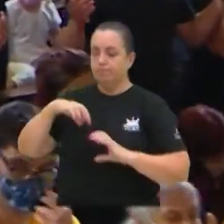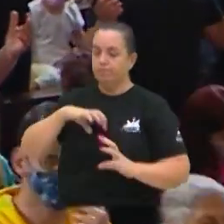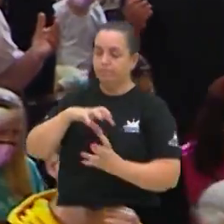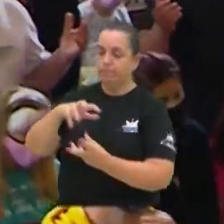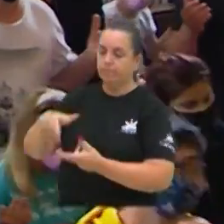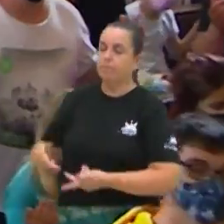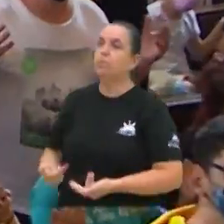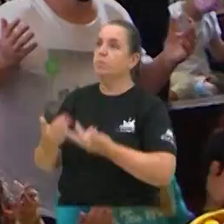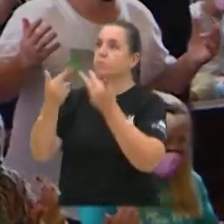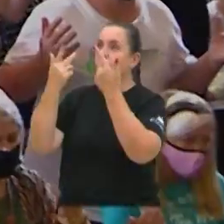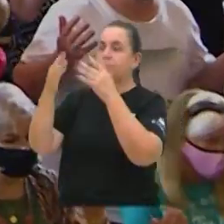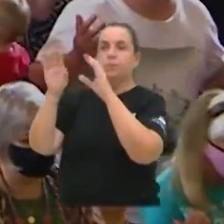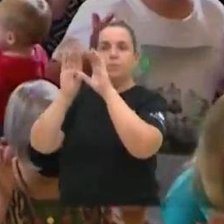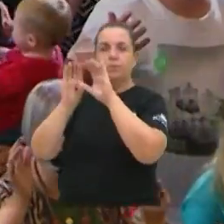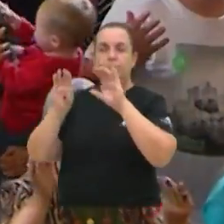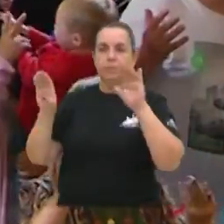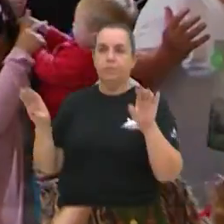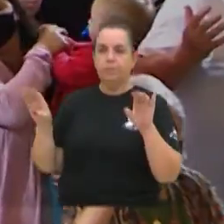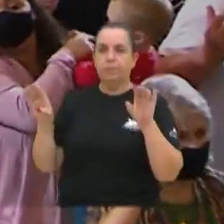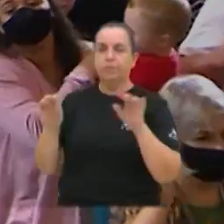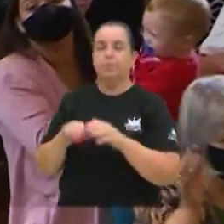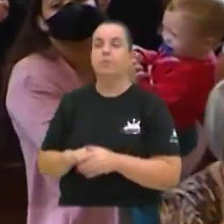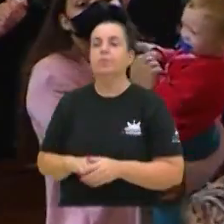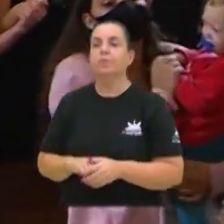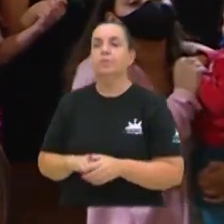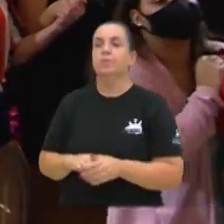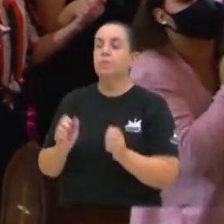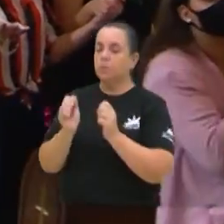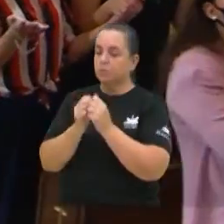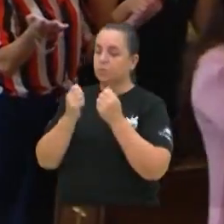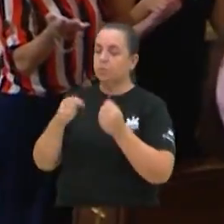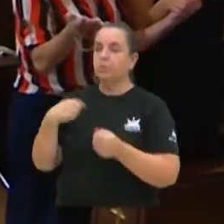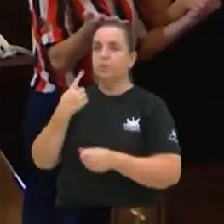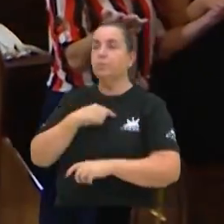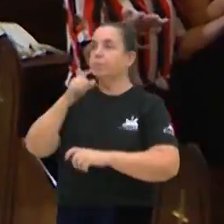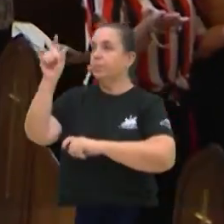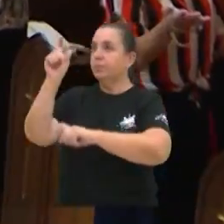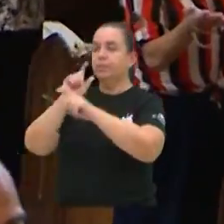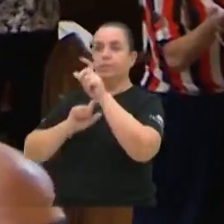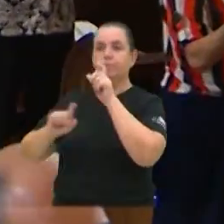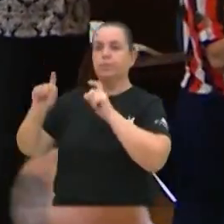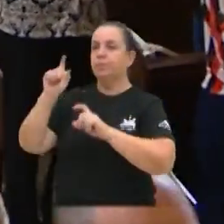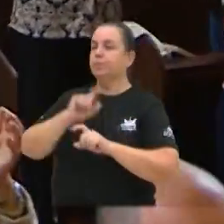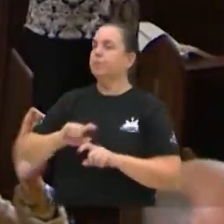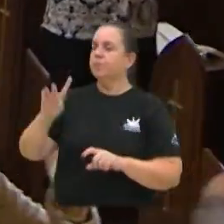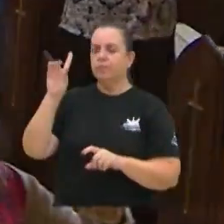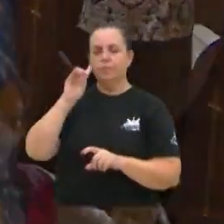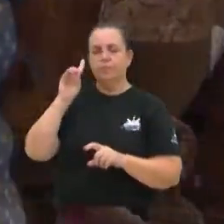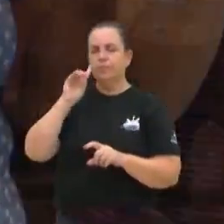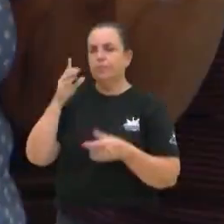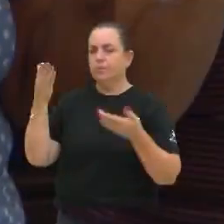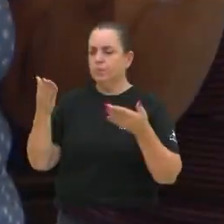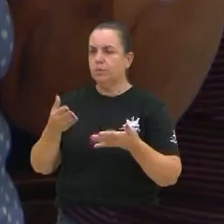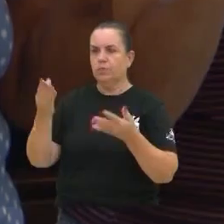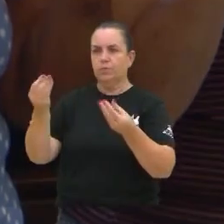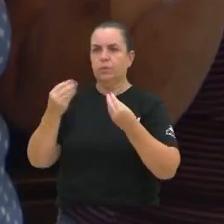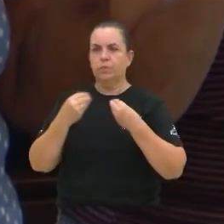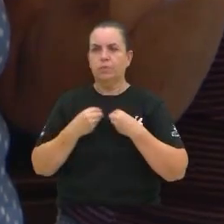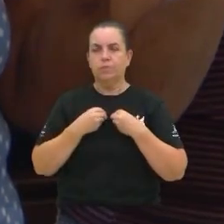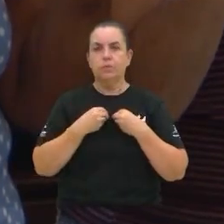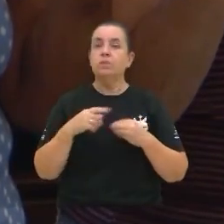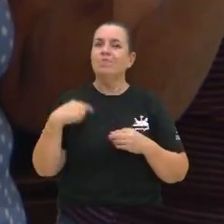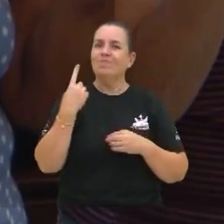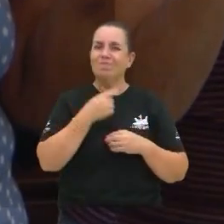Seja feita a vossa vontade, assim na terra como no céu. O pão nosso de cada dia nos dai